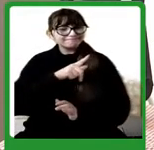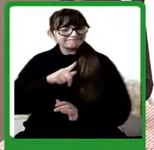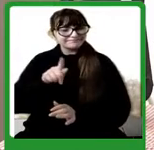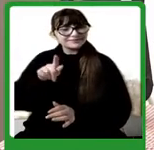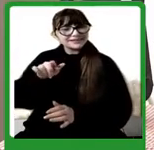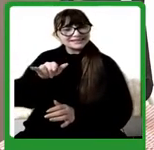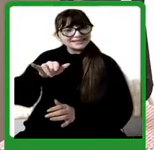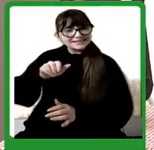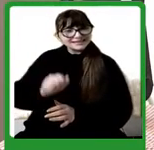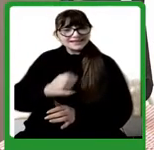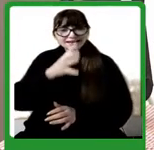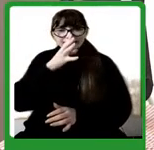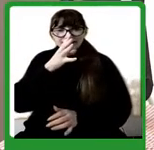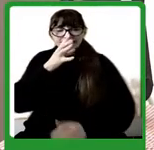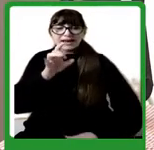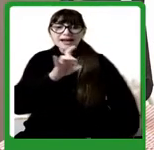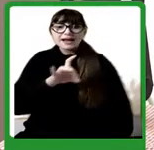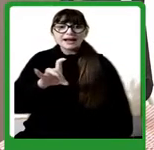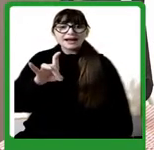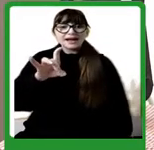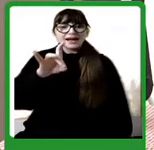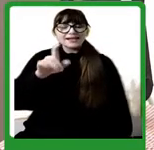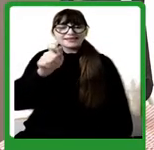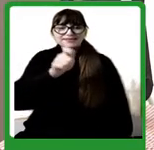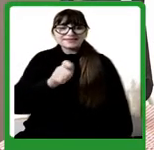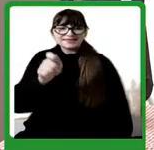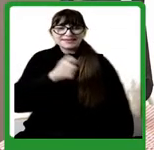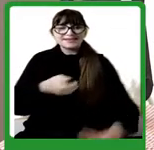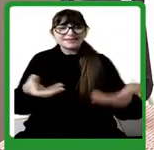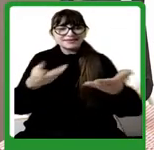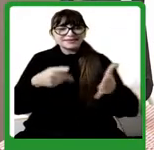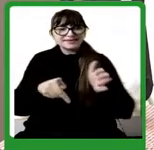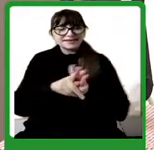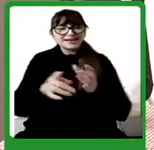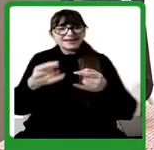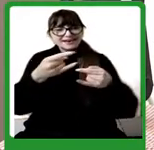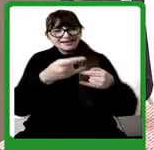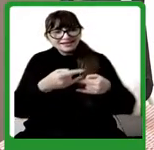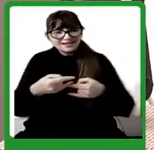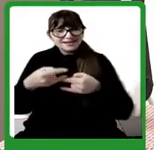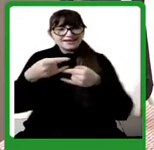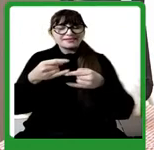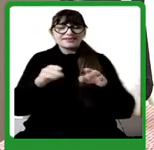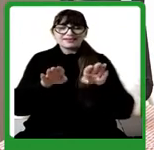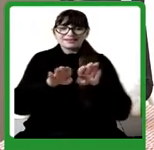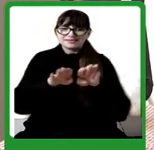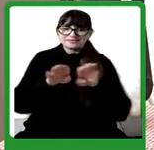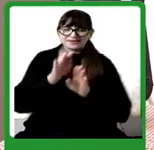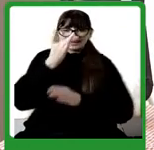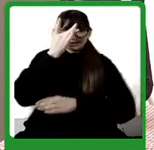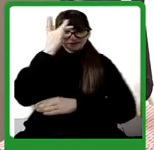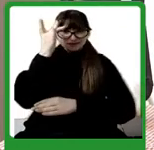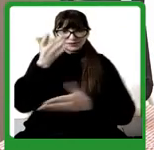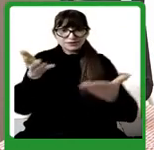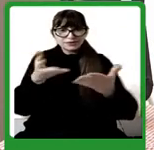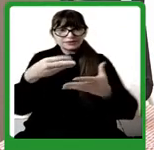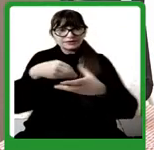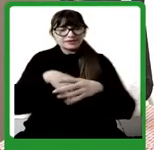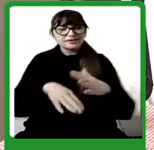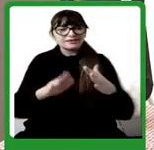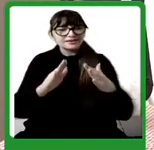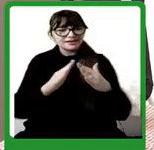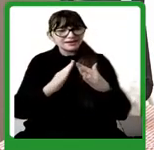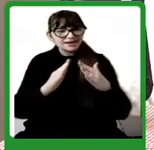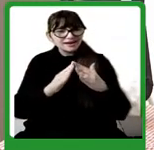acompanha, e a todos os associados e associadas que estão nessa live, e todas as pessoas que estão nas suas casas, seus lares,